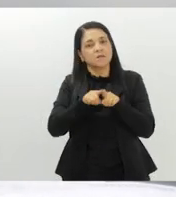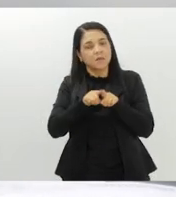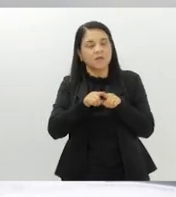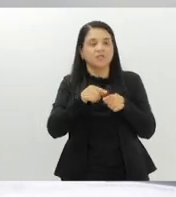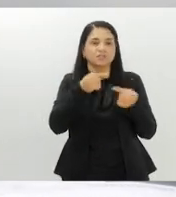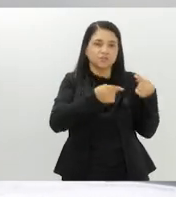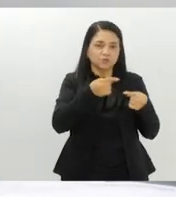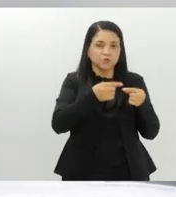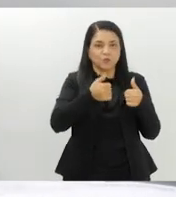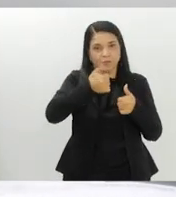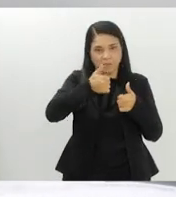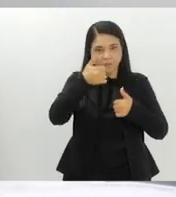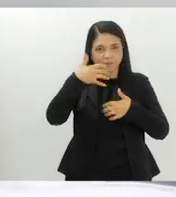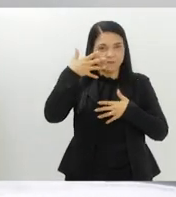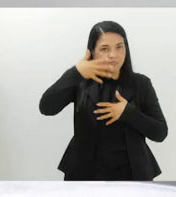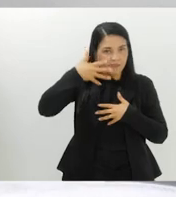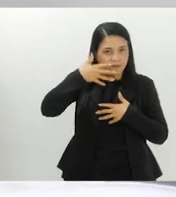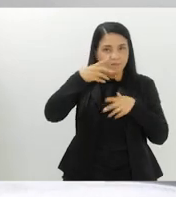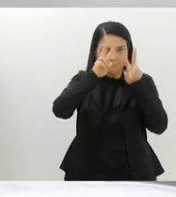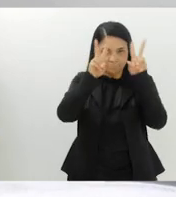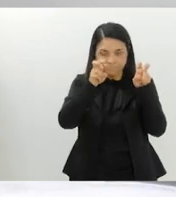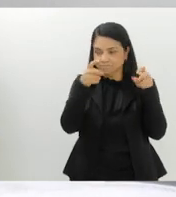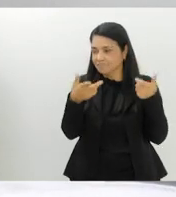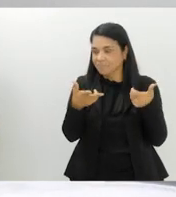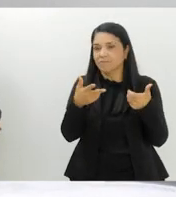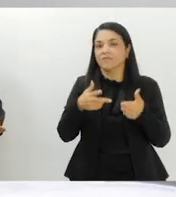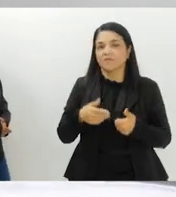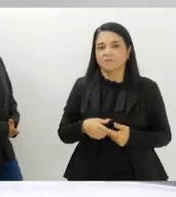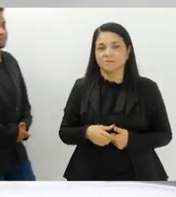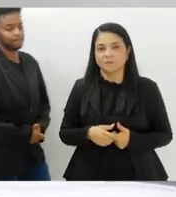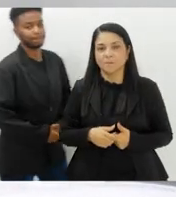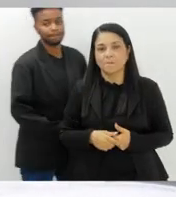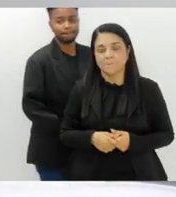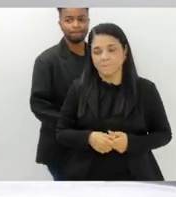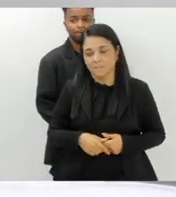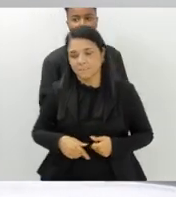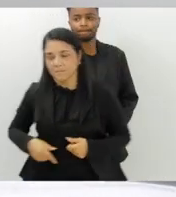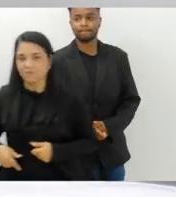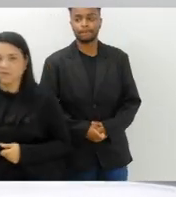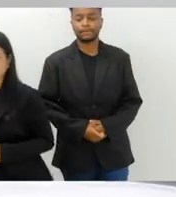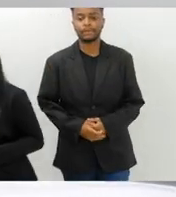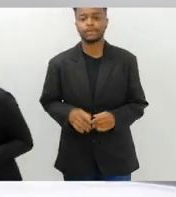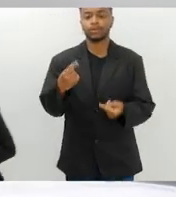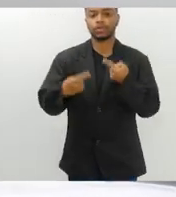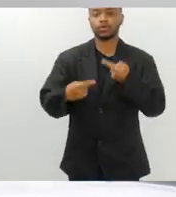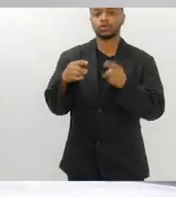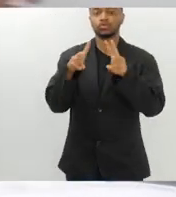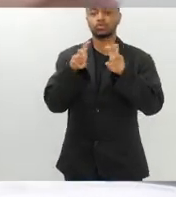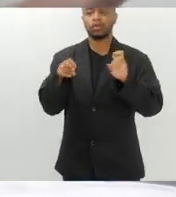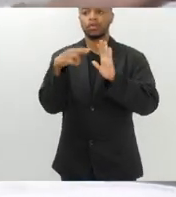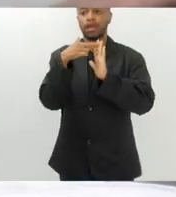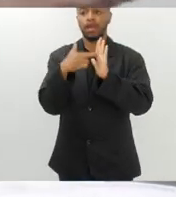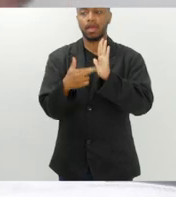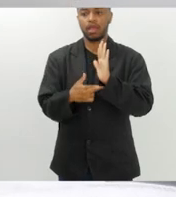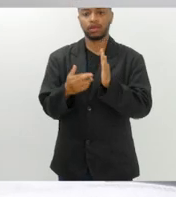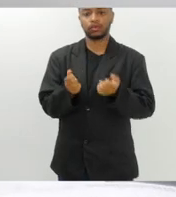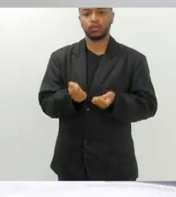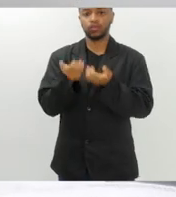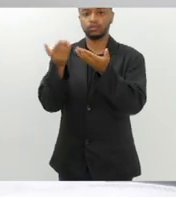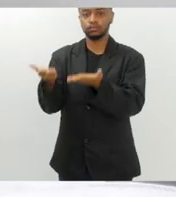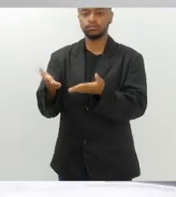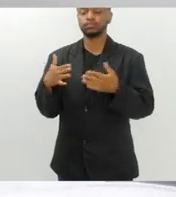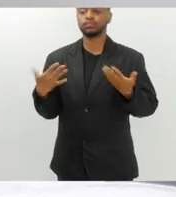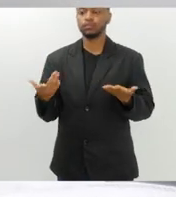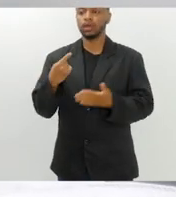mas também foram convidados para falar sobre o tema do decálogo, das oferendas. Ainda, nós